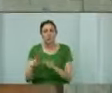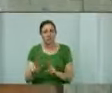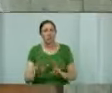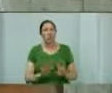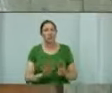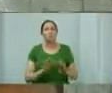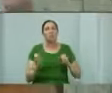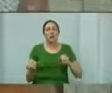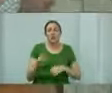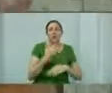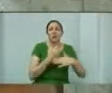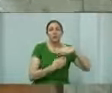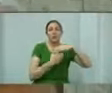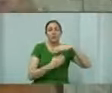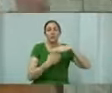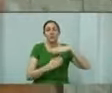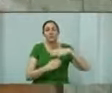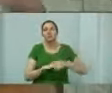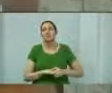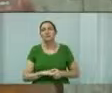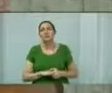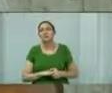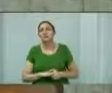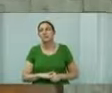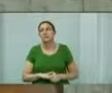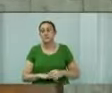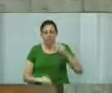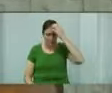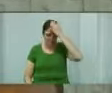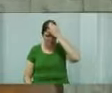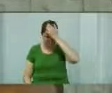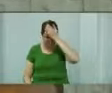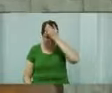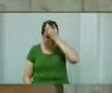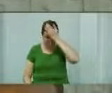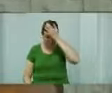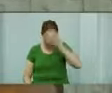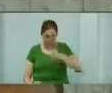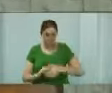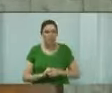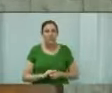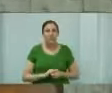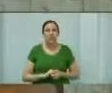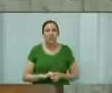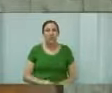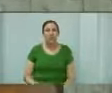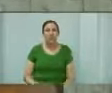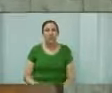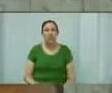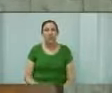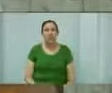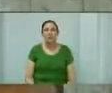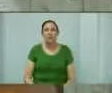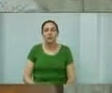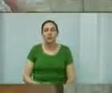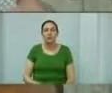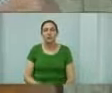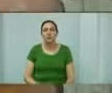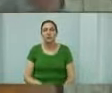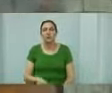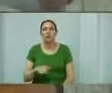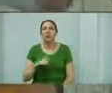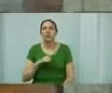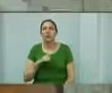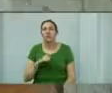sendo agora, ou finalizados, já estão com as empresas funcionando. E adquirimos a área para as micro e pequenas